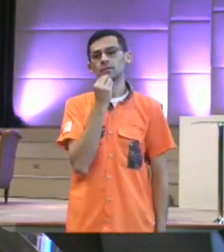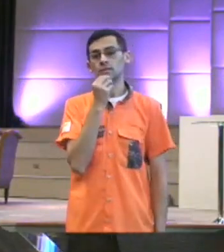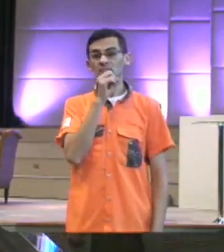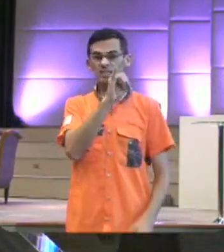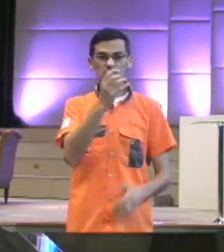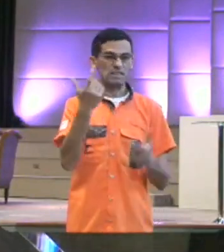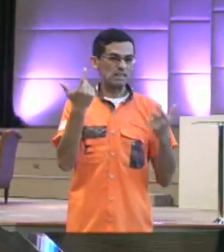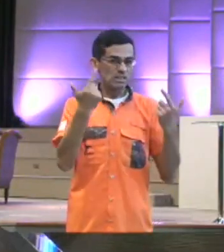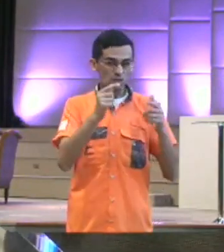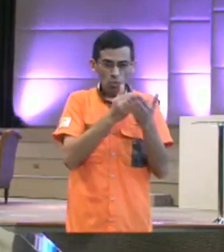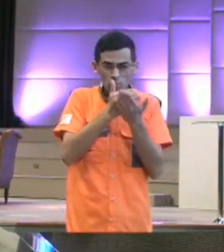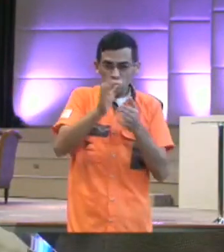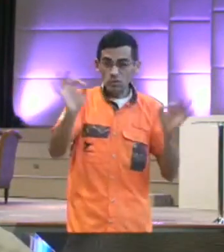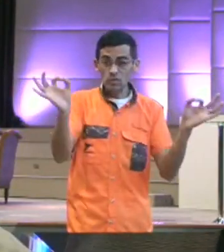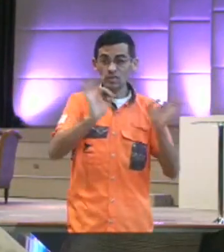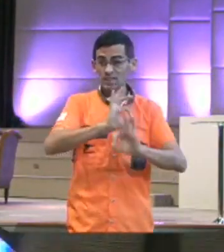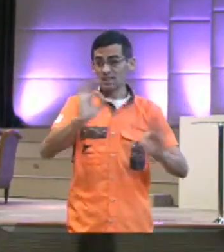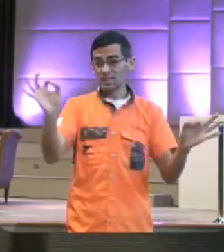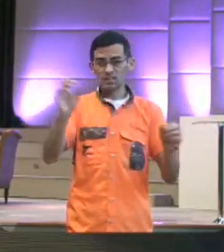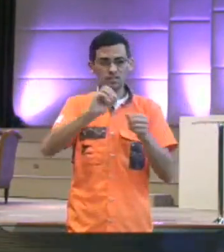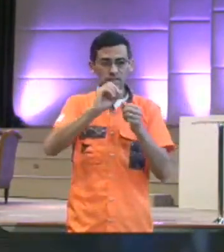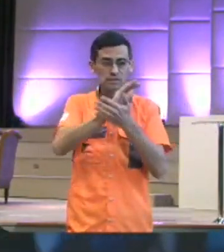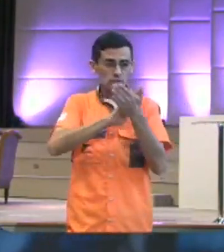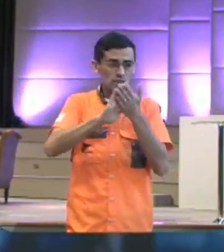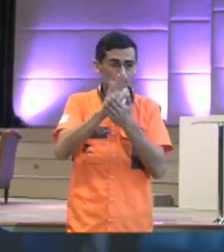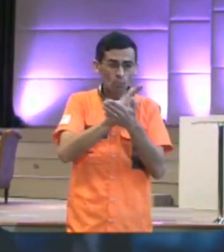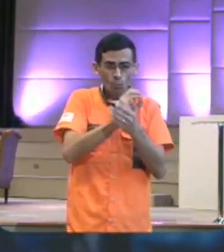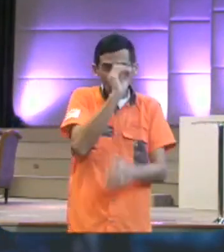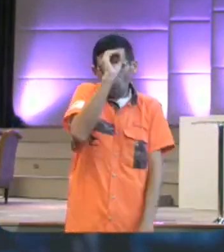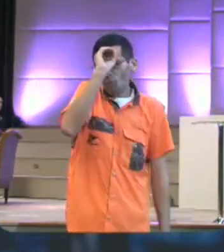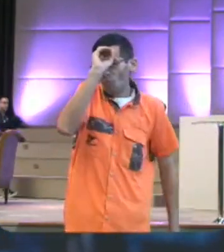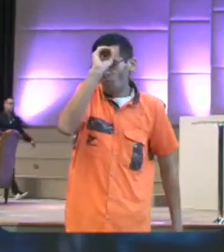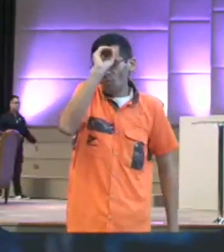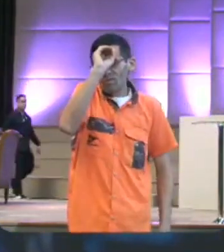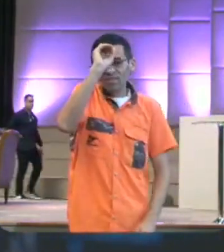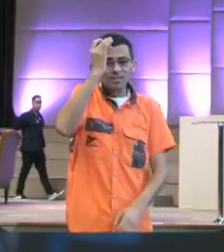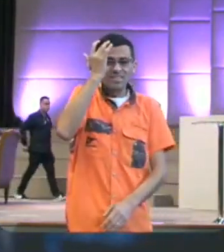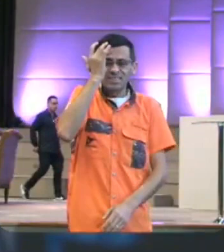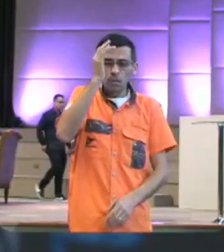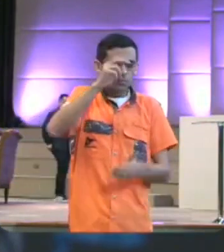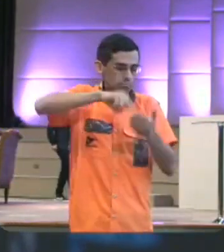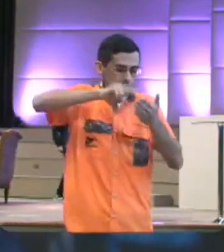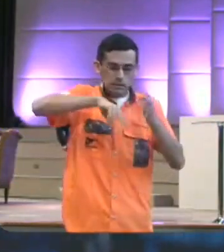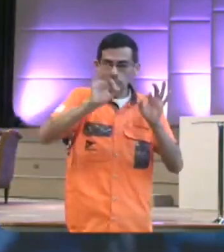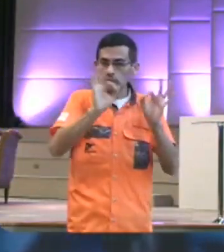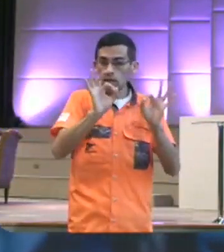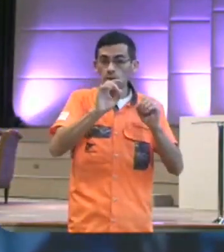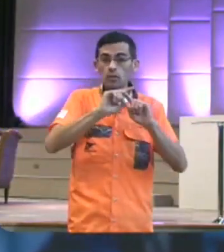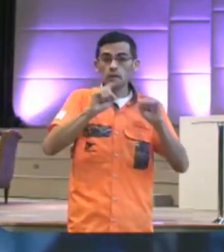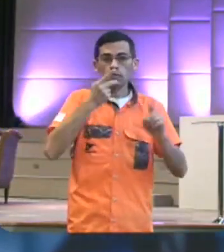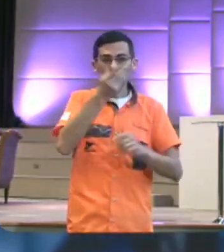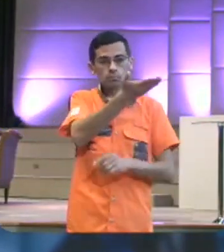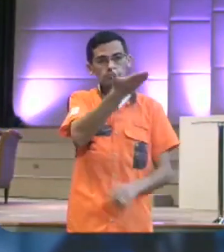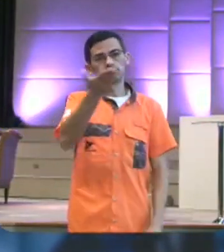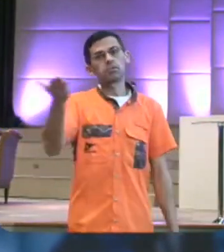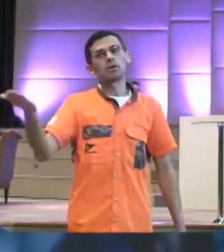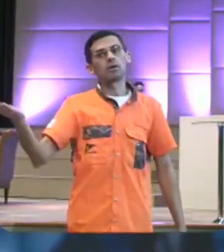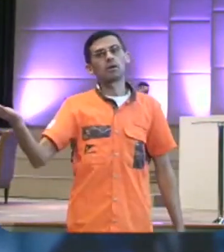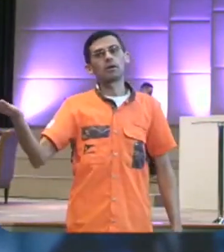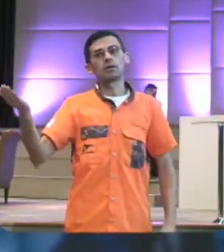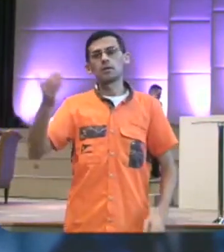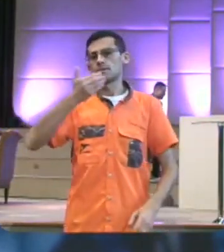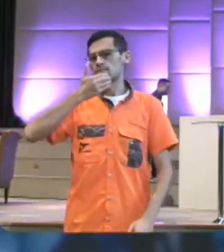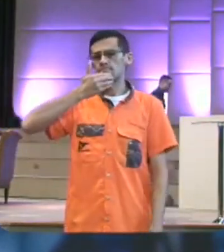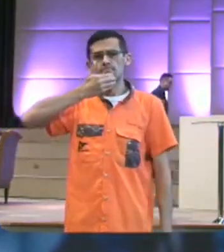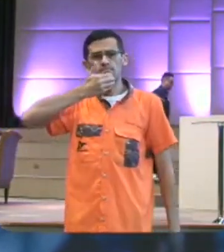se você ainda não está fazendo a campanha, não está seguindo o livro, eu quero dizer para você, é um